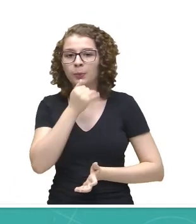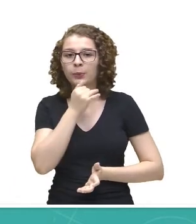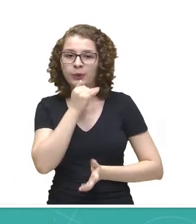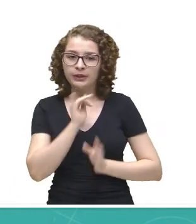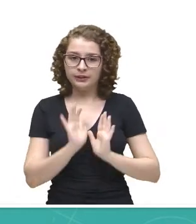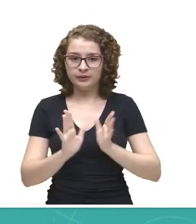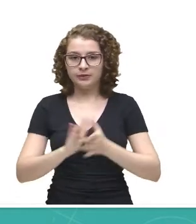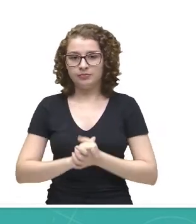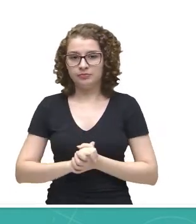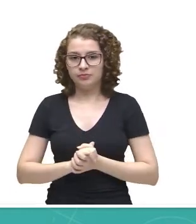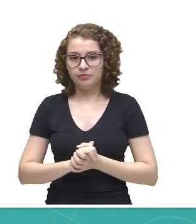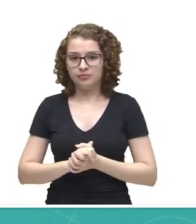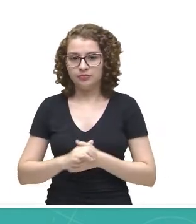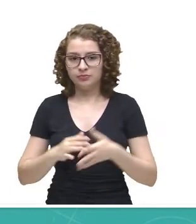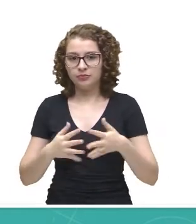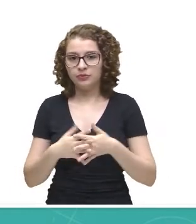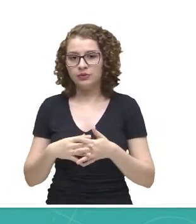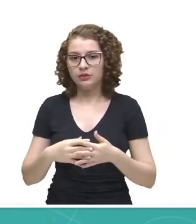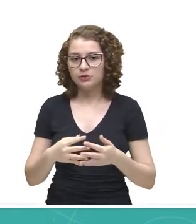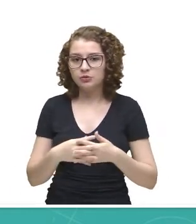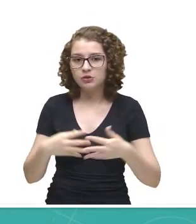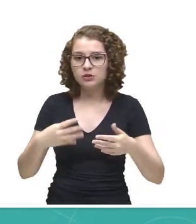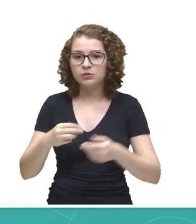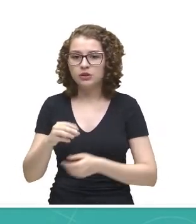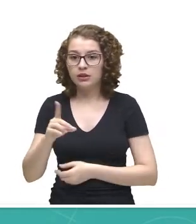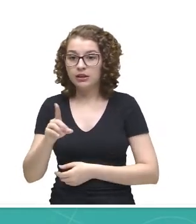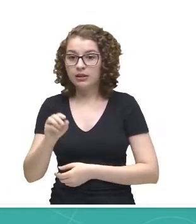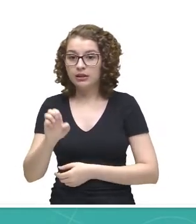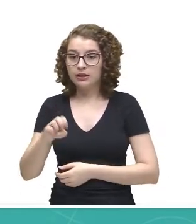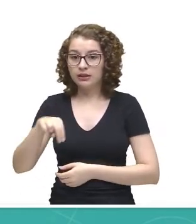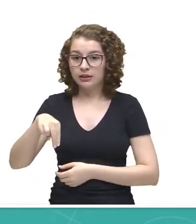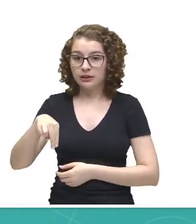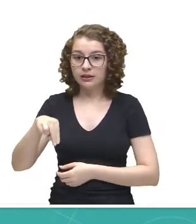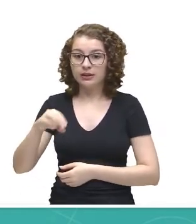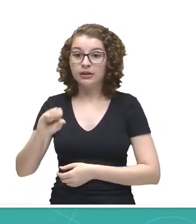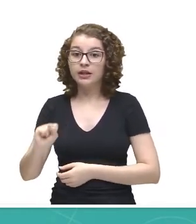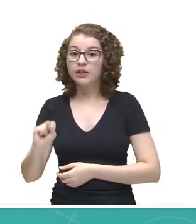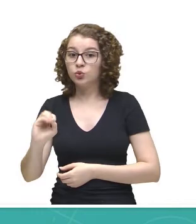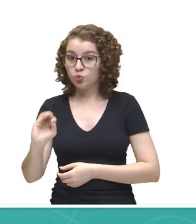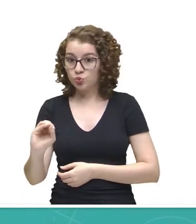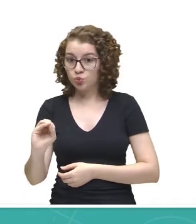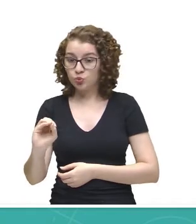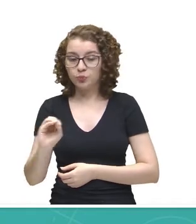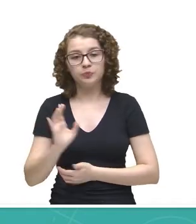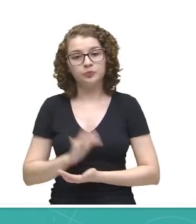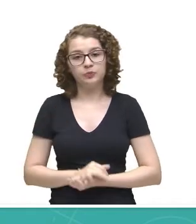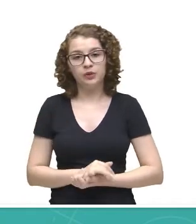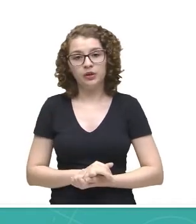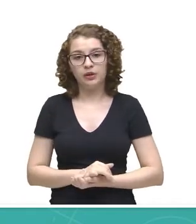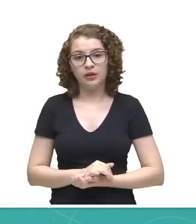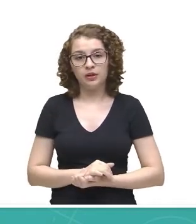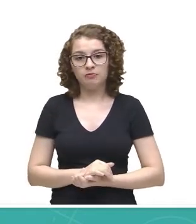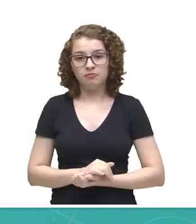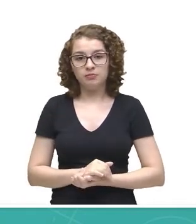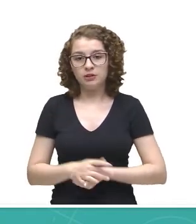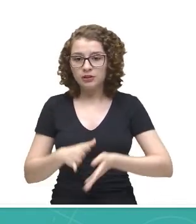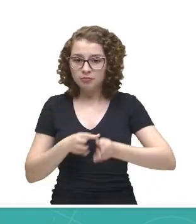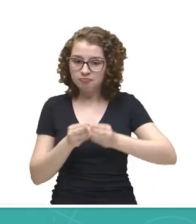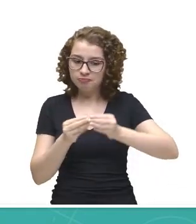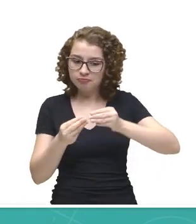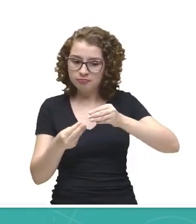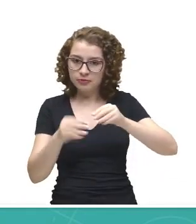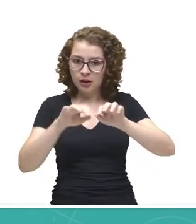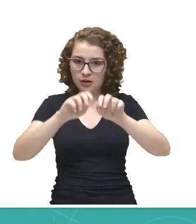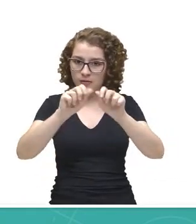do tecido conjuntivo denso. O tecido conjuntivo denso, a gente tem, por exemplo, o denso que é modelado, que